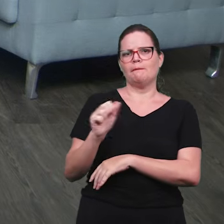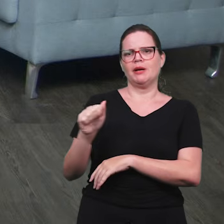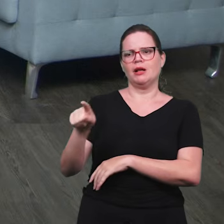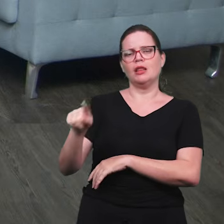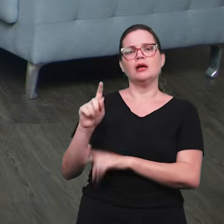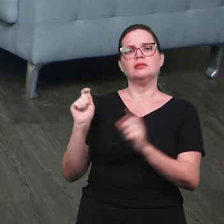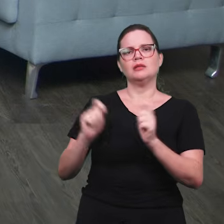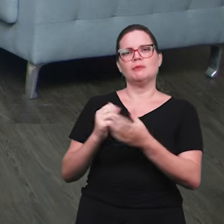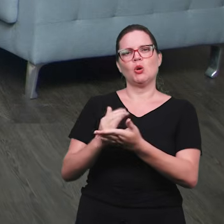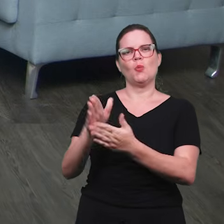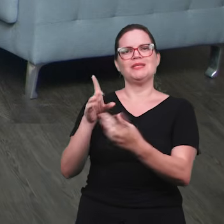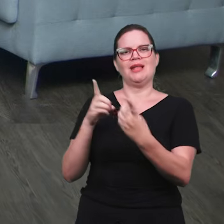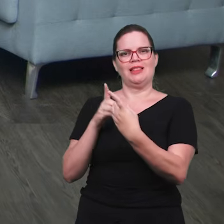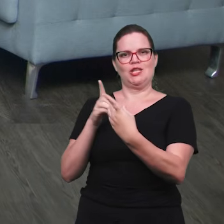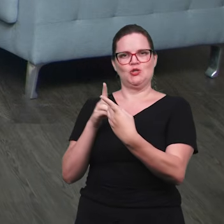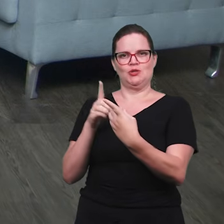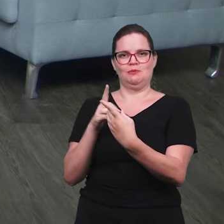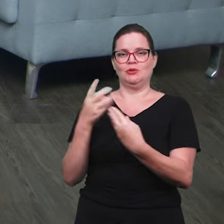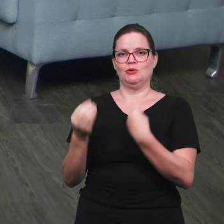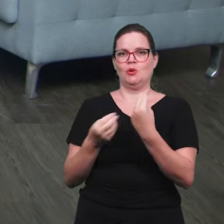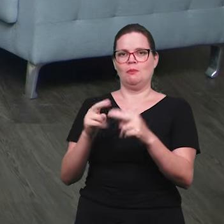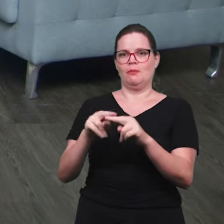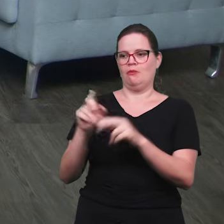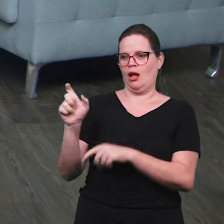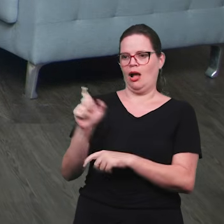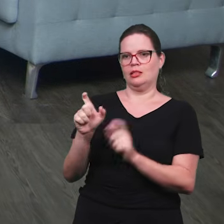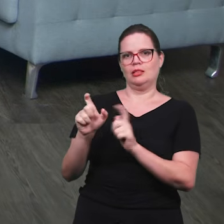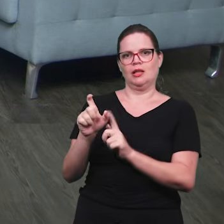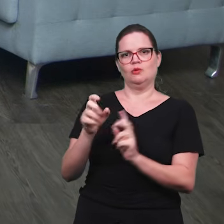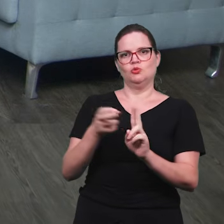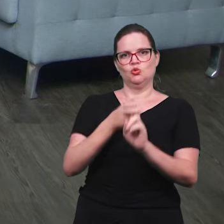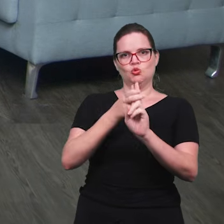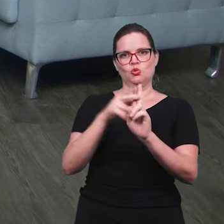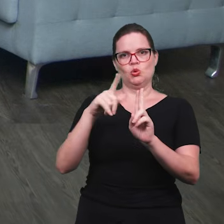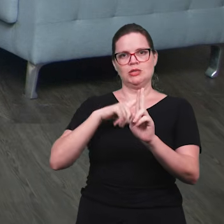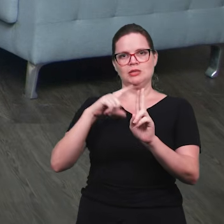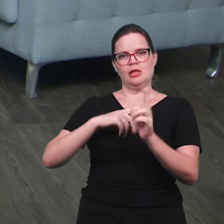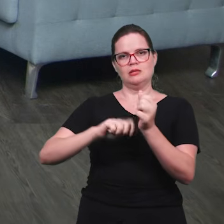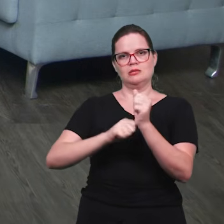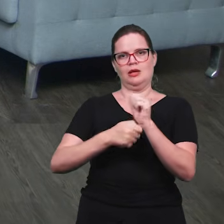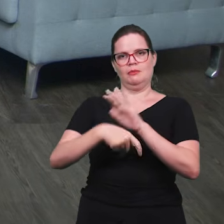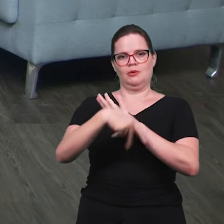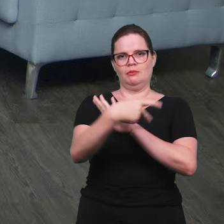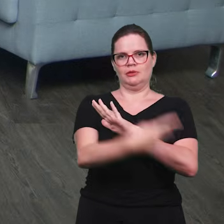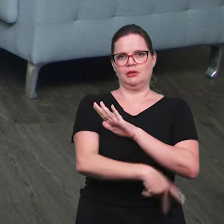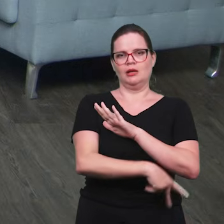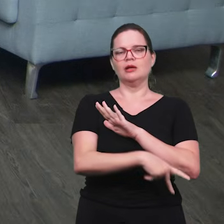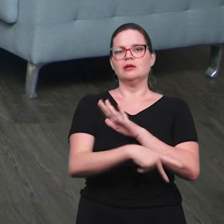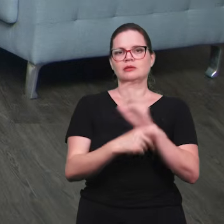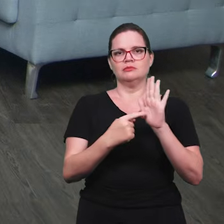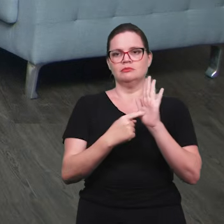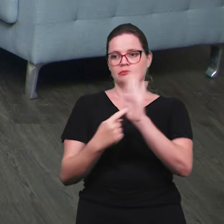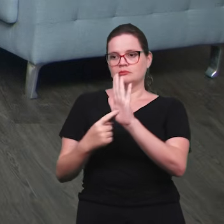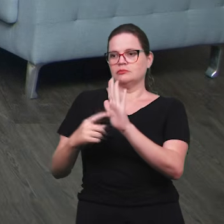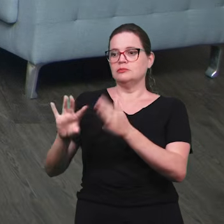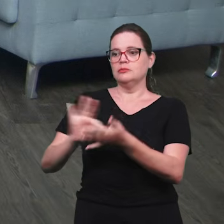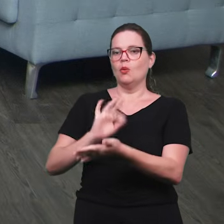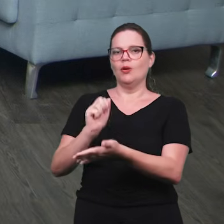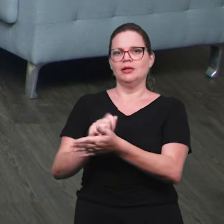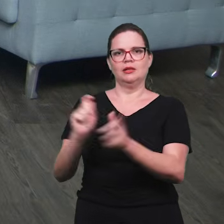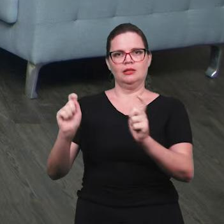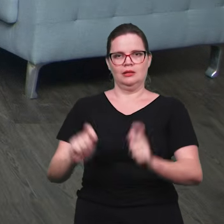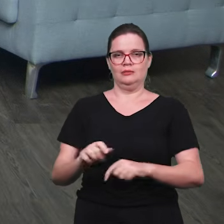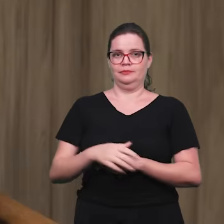para iniciar um atendimento, através do cartão do SUS, ela já tem o seu código, né? E isso é feito um